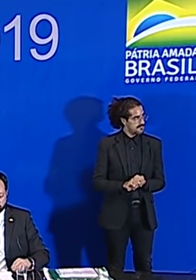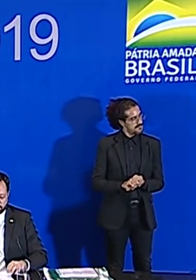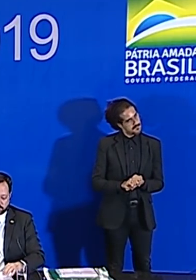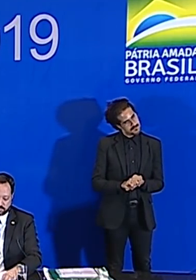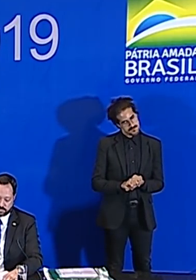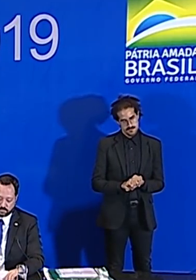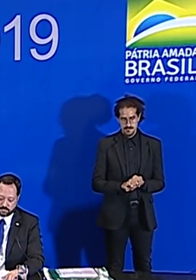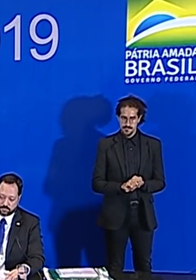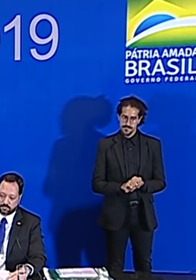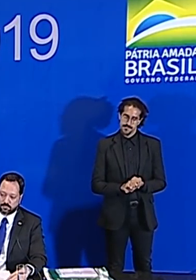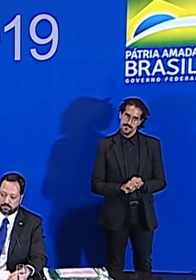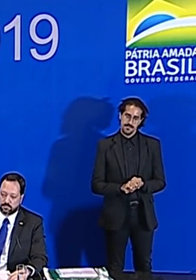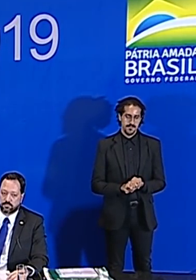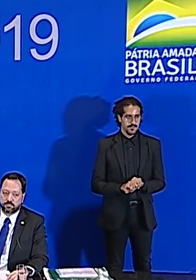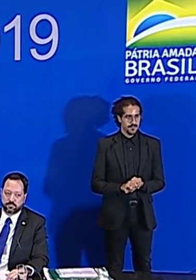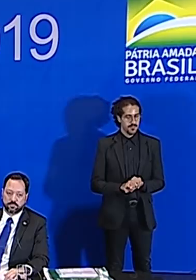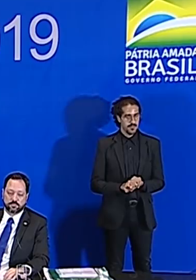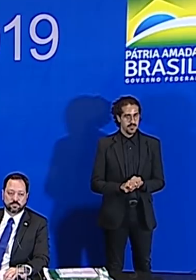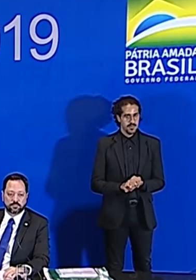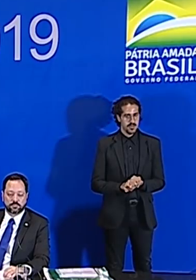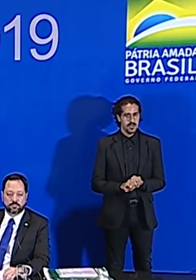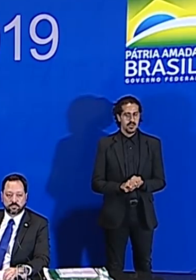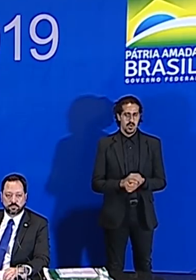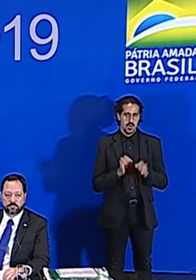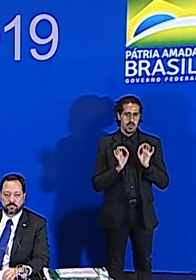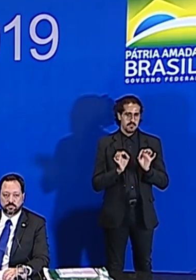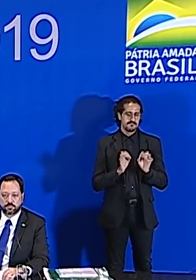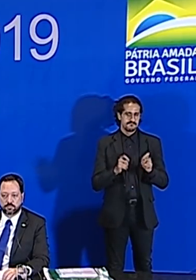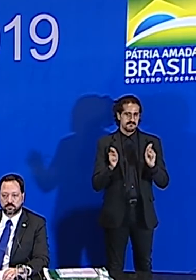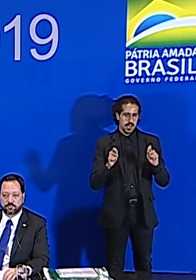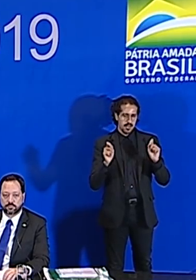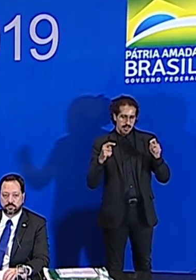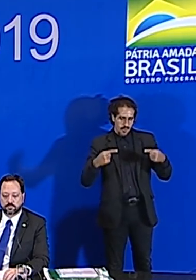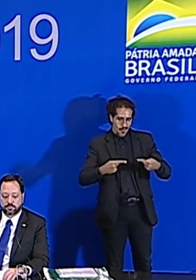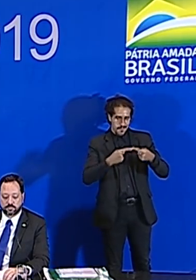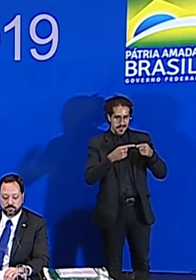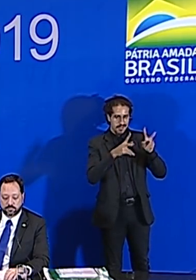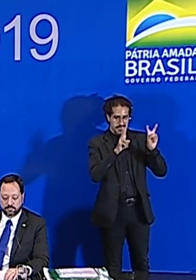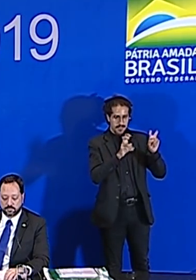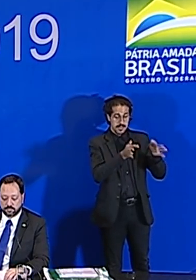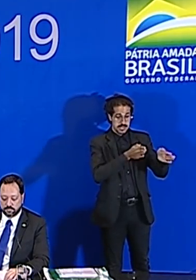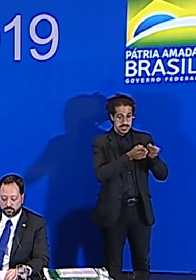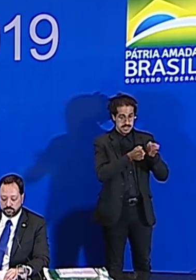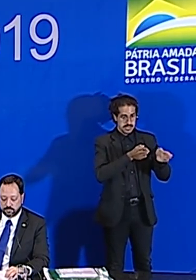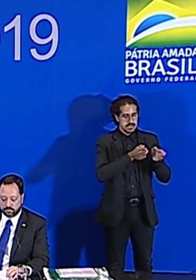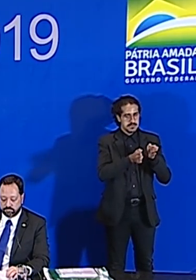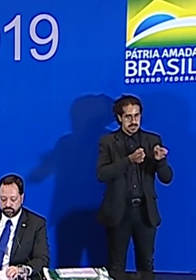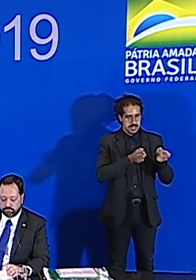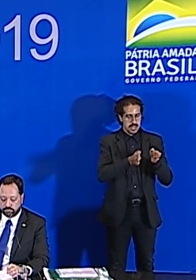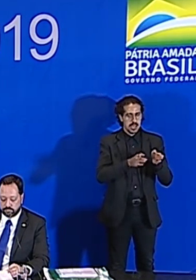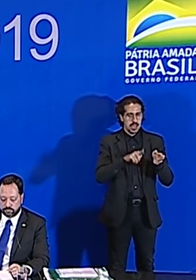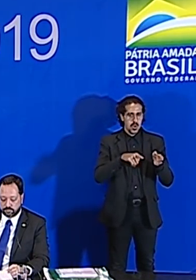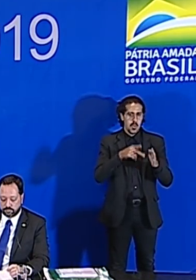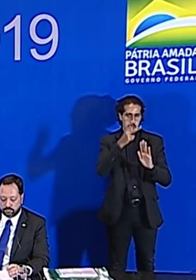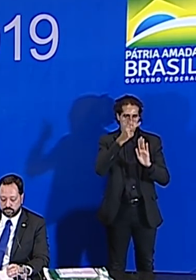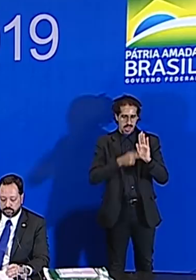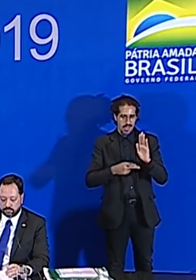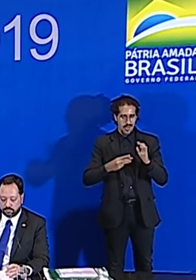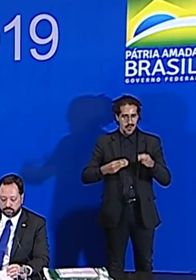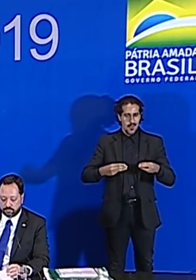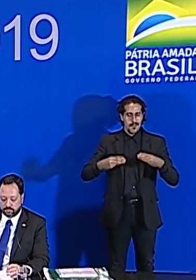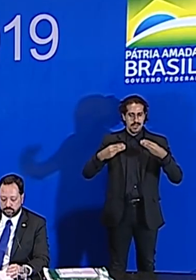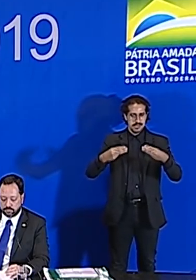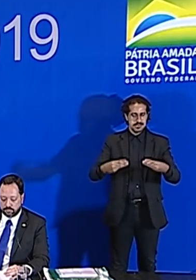Então, é bem colocado, poderia falar sobre acessibilidade, né, que é um projeto que está do MEC, o envolvimento